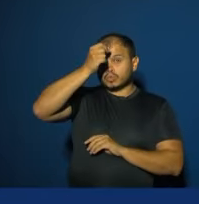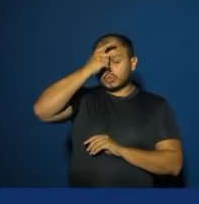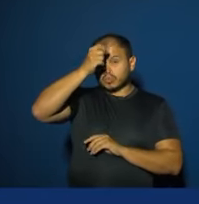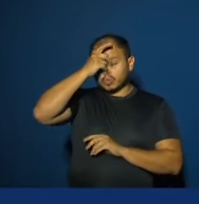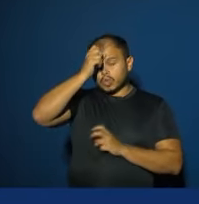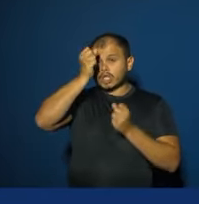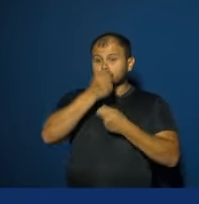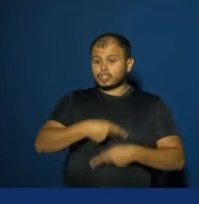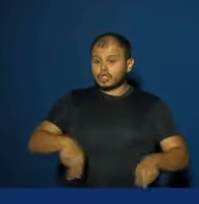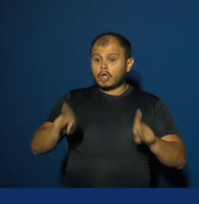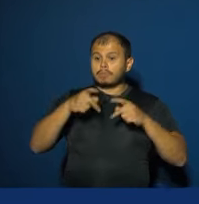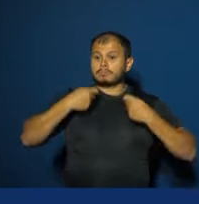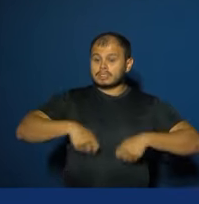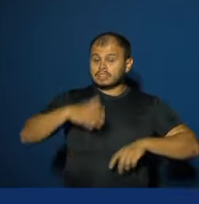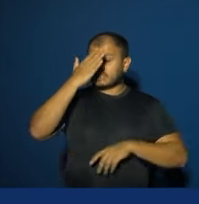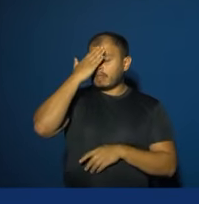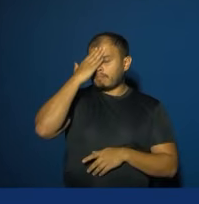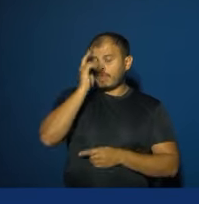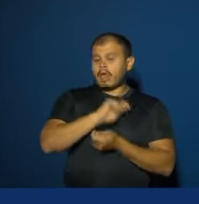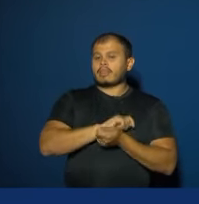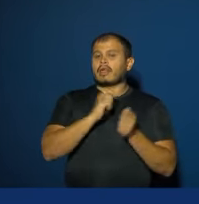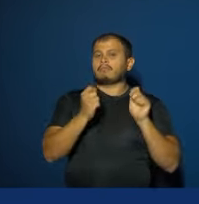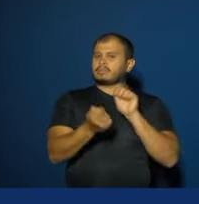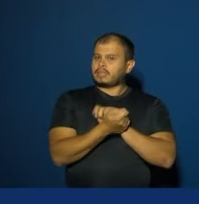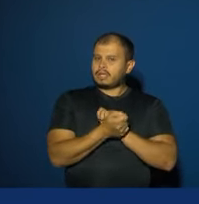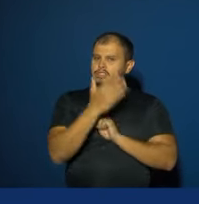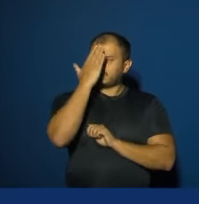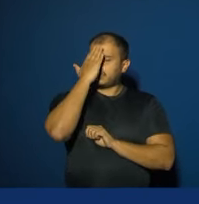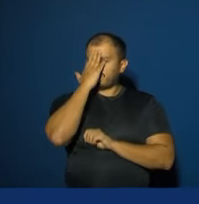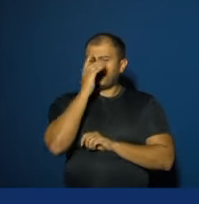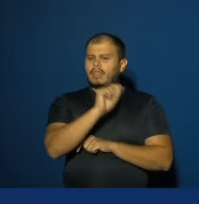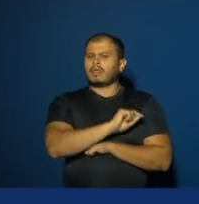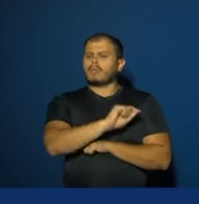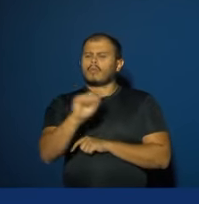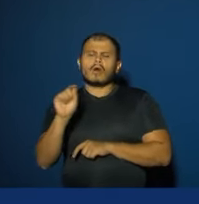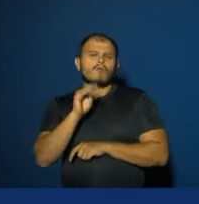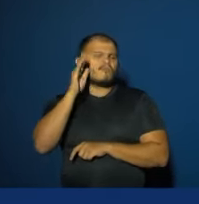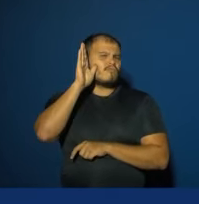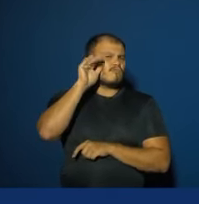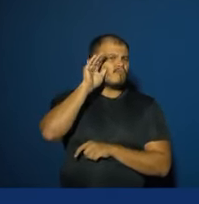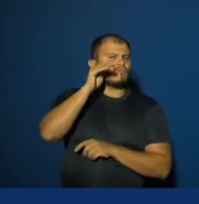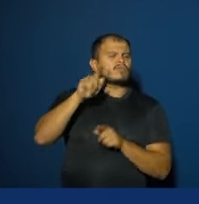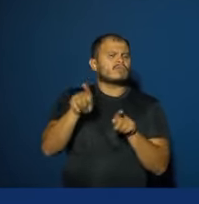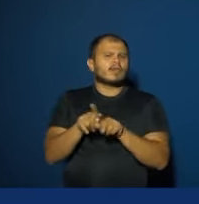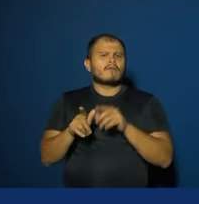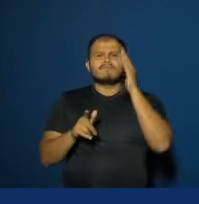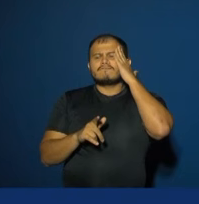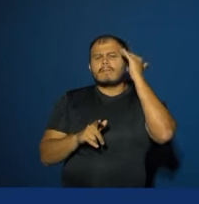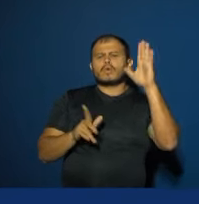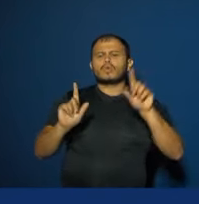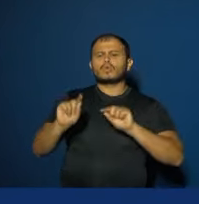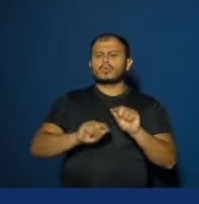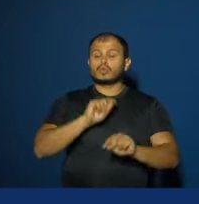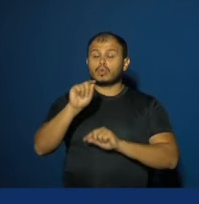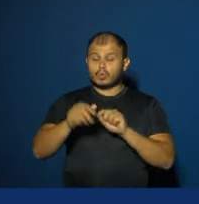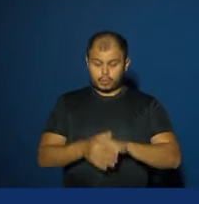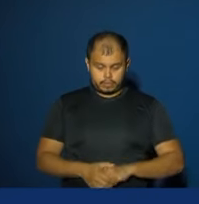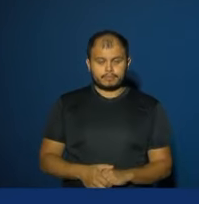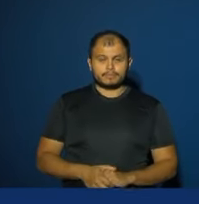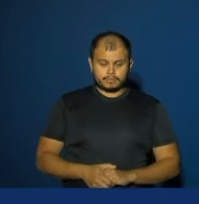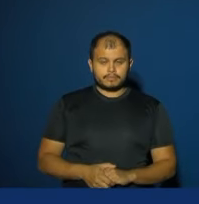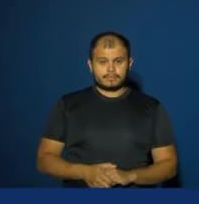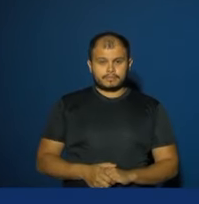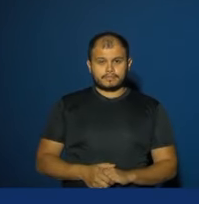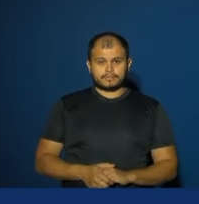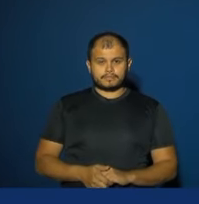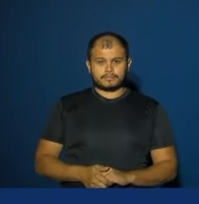saber se adaptar entender Quais são as tendências e e adaptar a o que a gente oferece em cima disso O